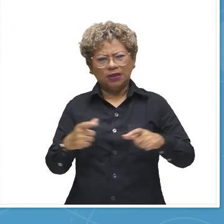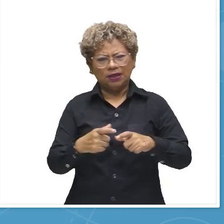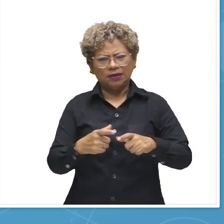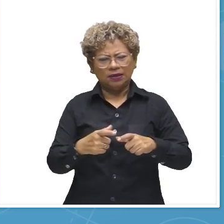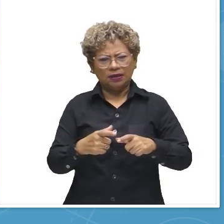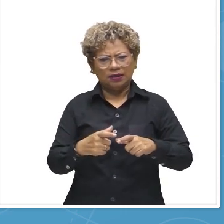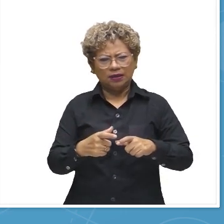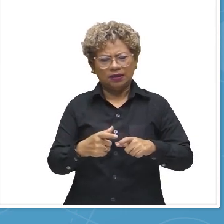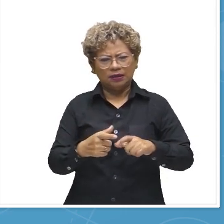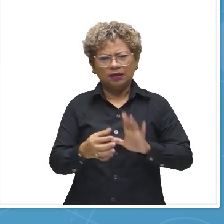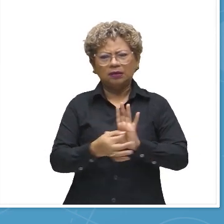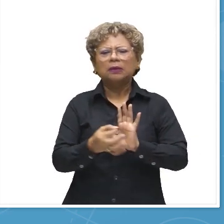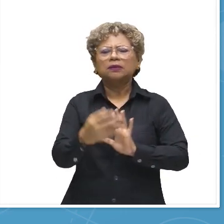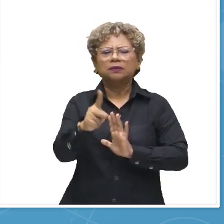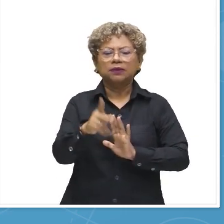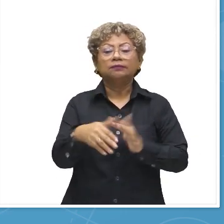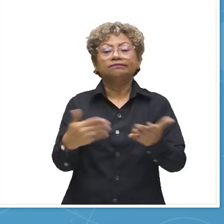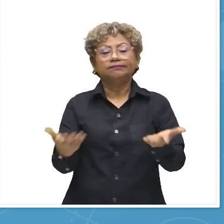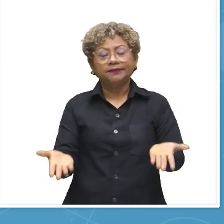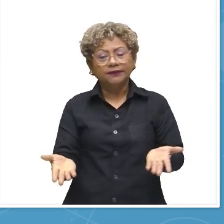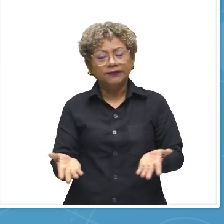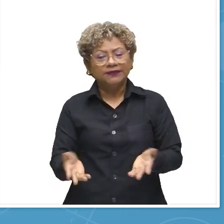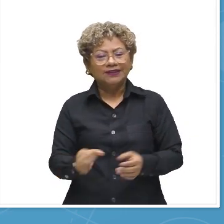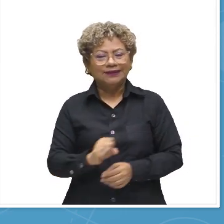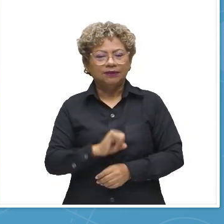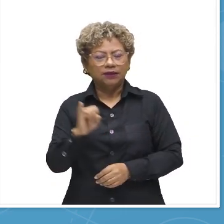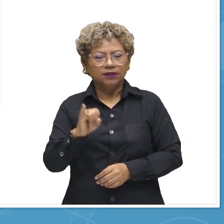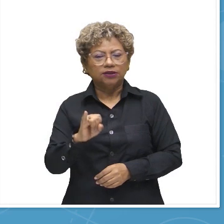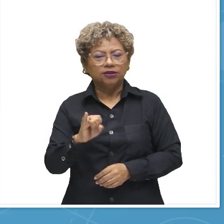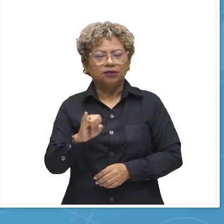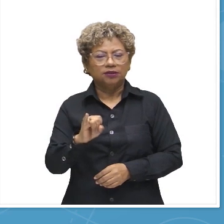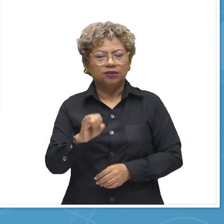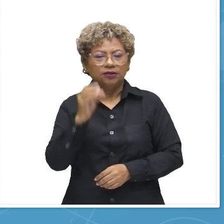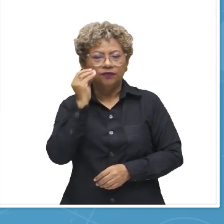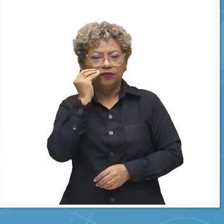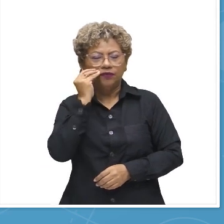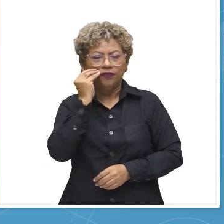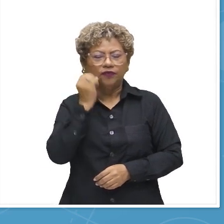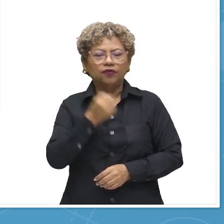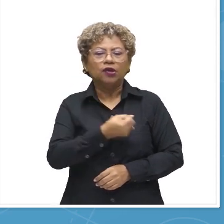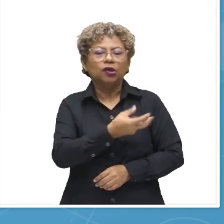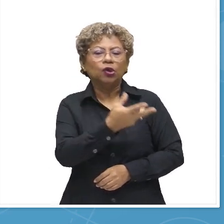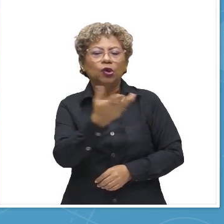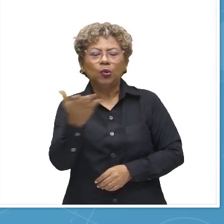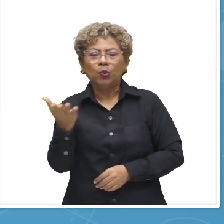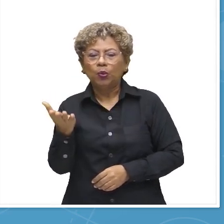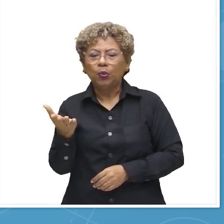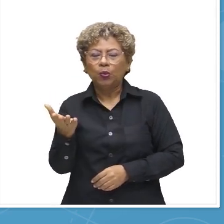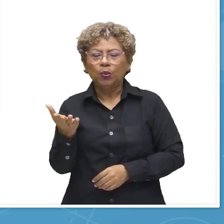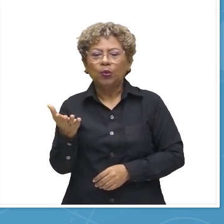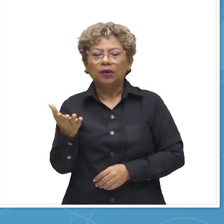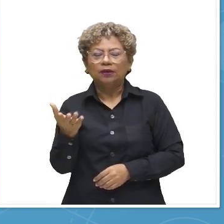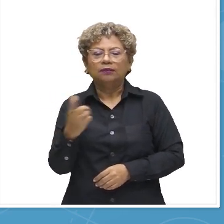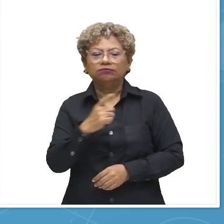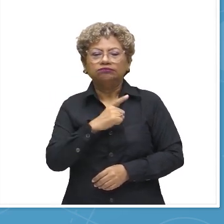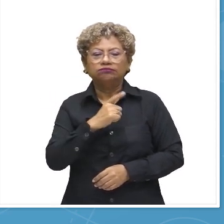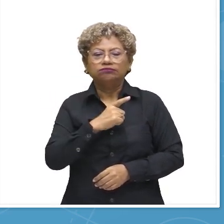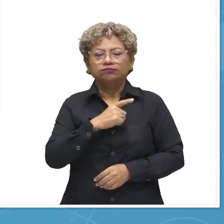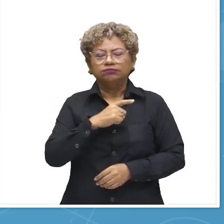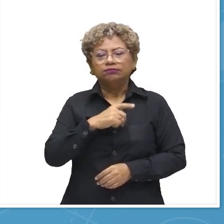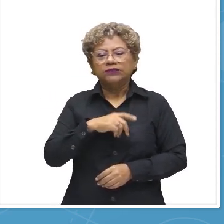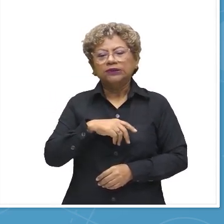a mesma? Se a gente for observar a quantidade de quadrados, a gente pode até